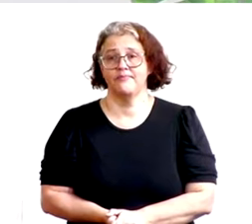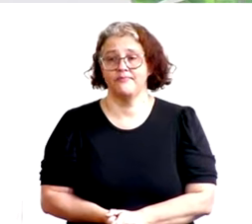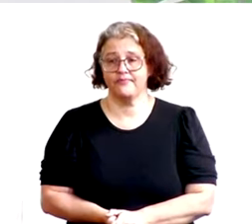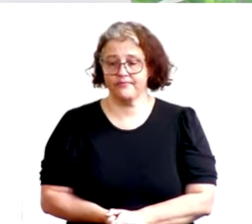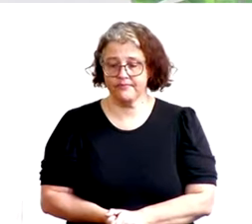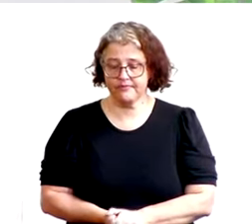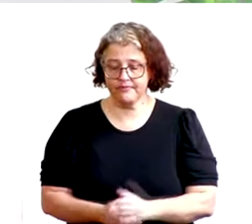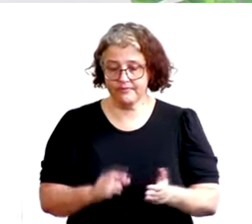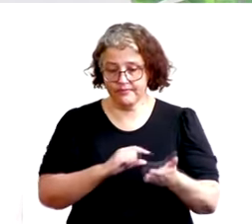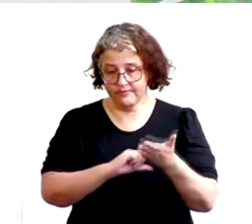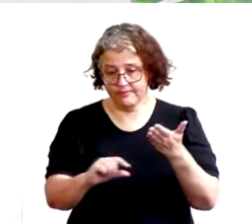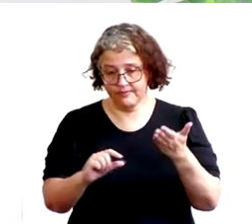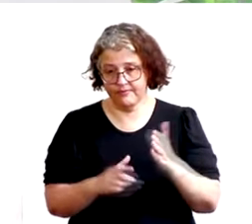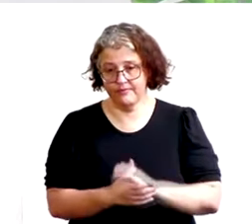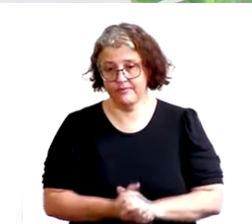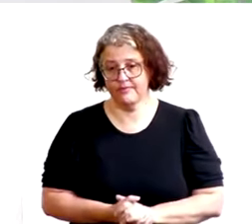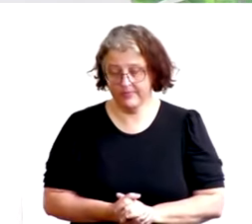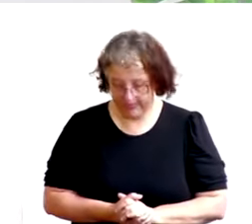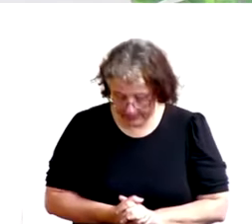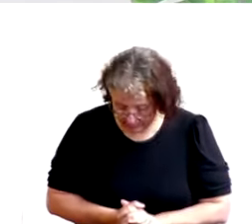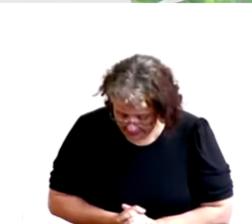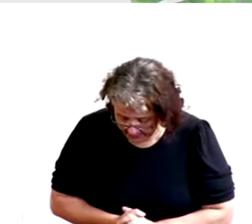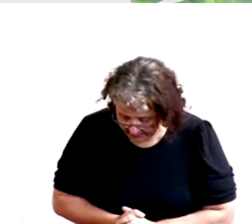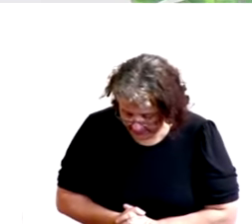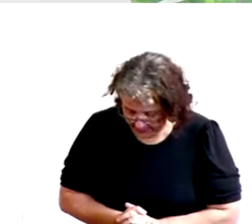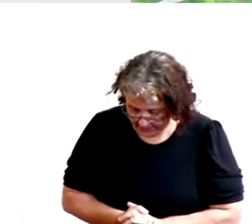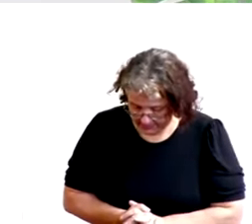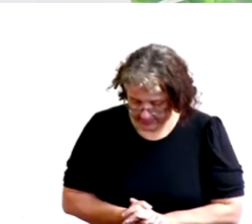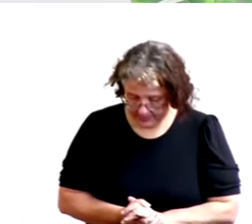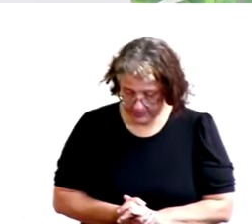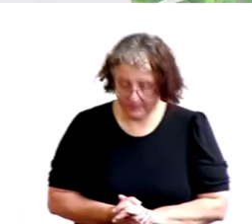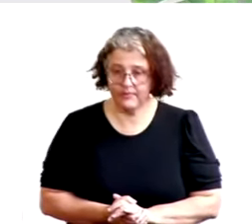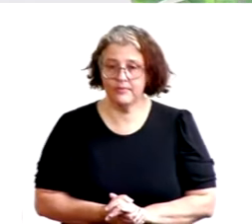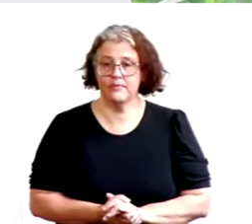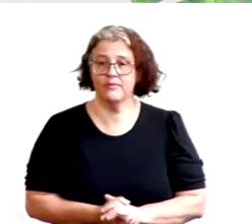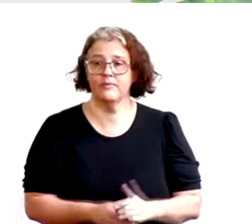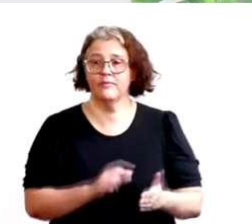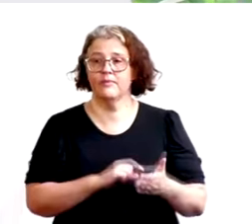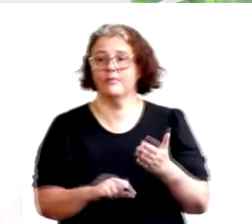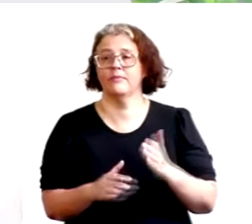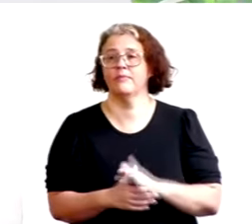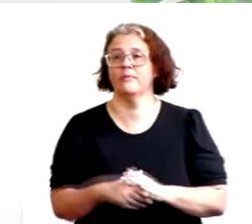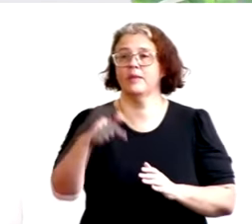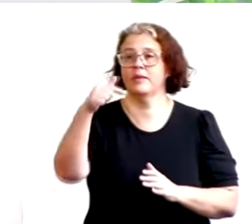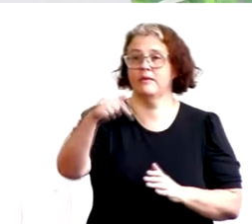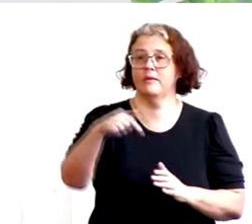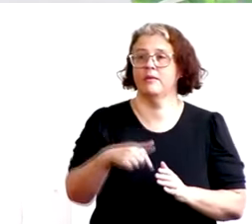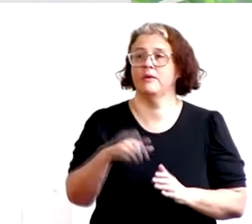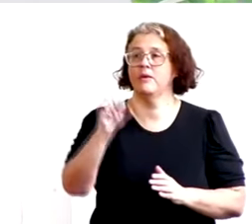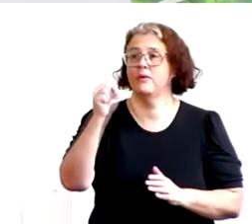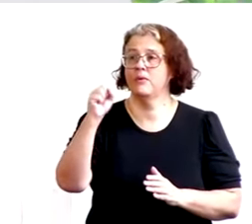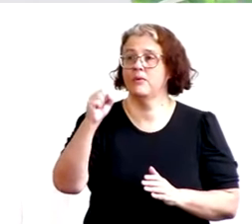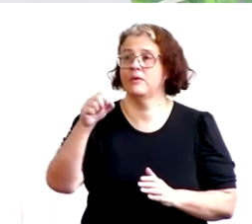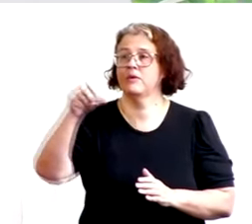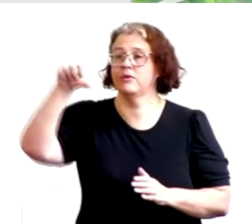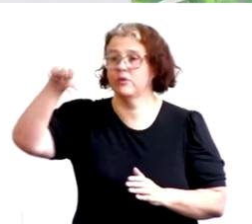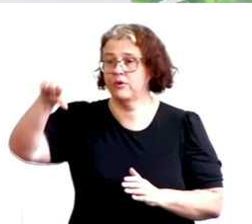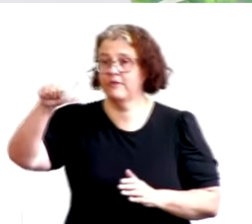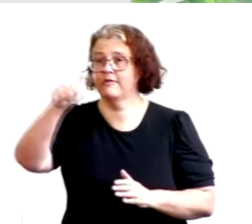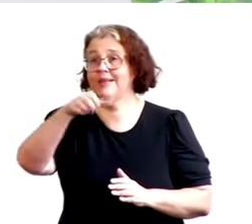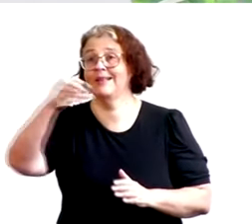o verso os versos de número 7 8 9